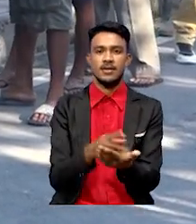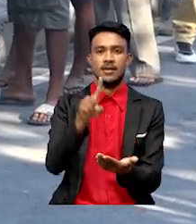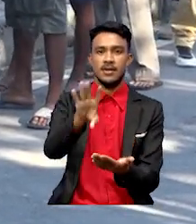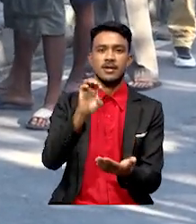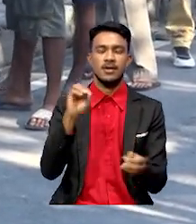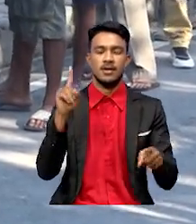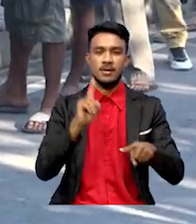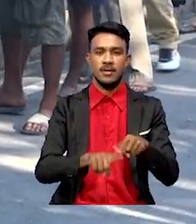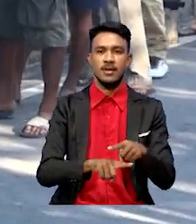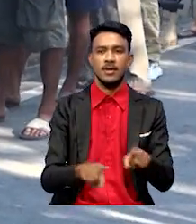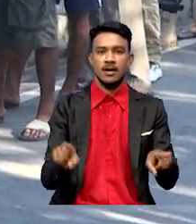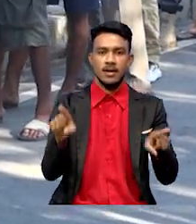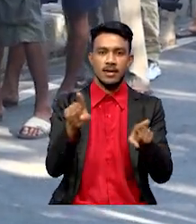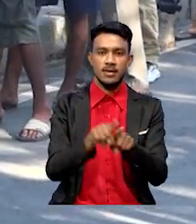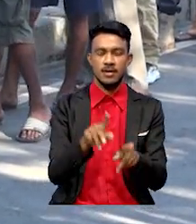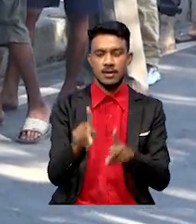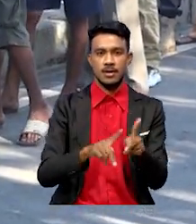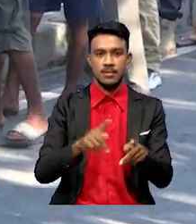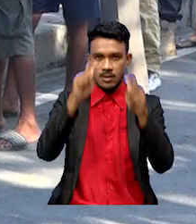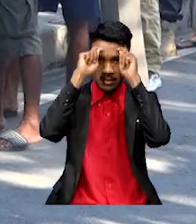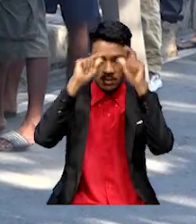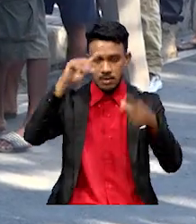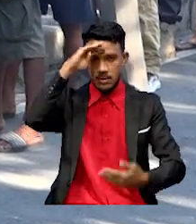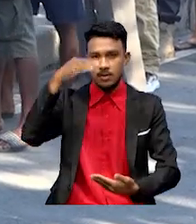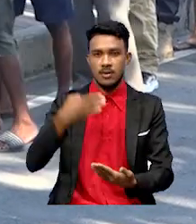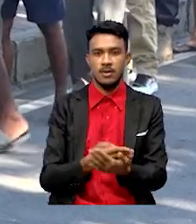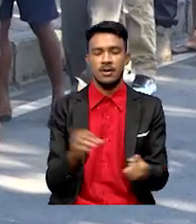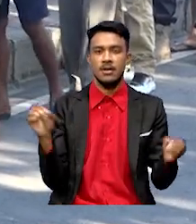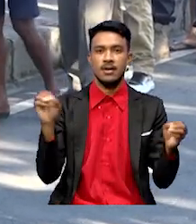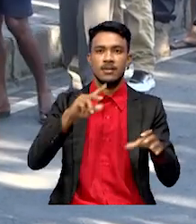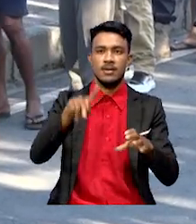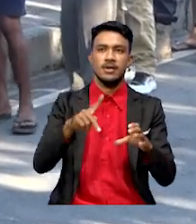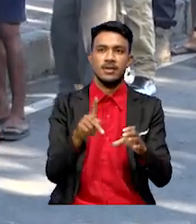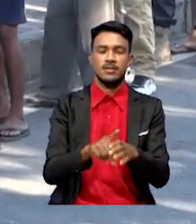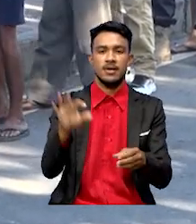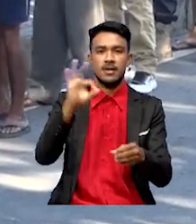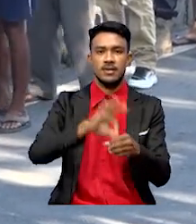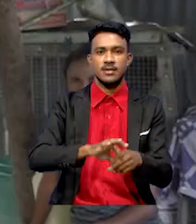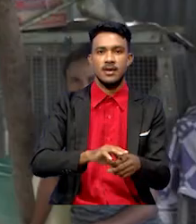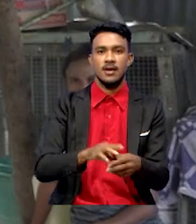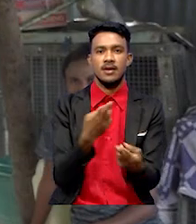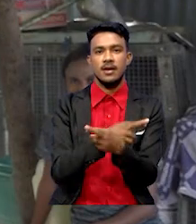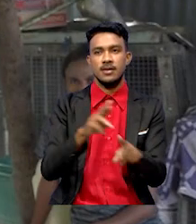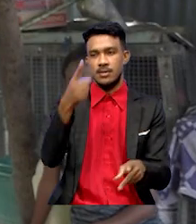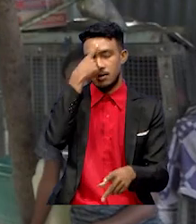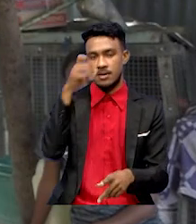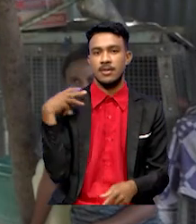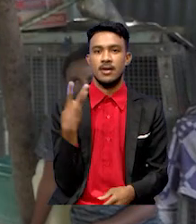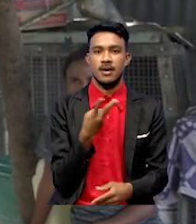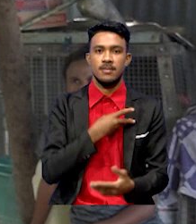be Sidang Timur Wang, mebe au la partisipe le sang. Orang tamba ami estudante